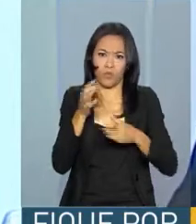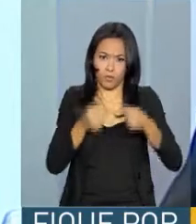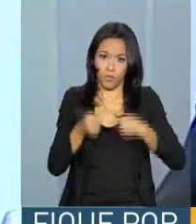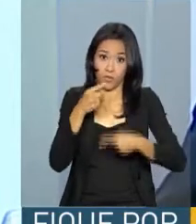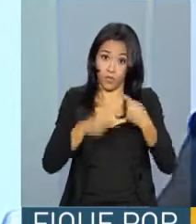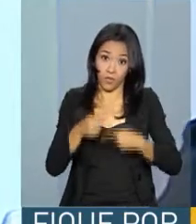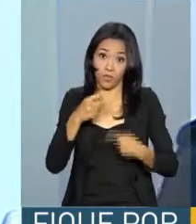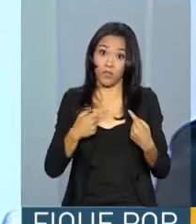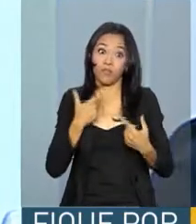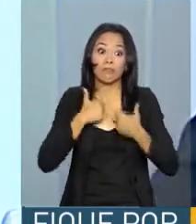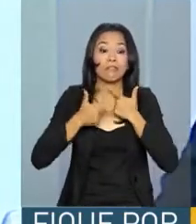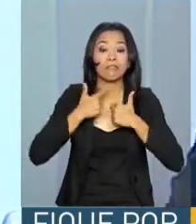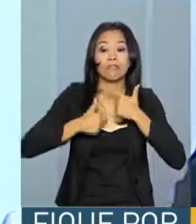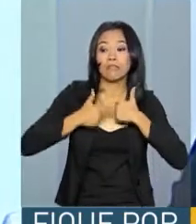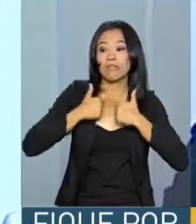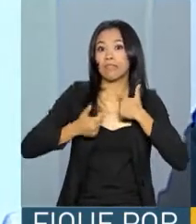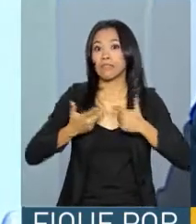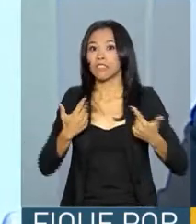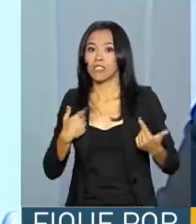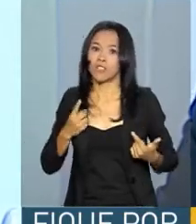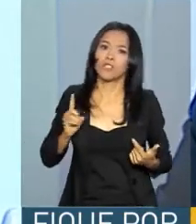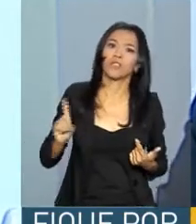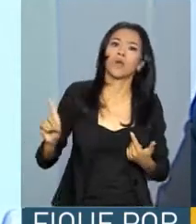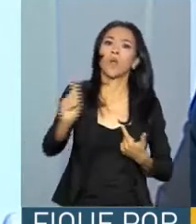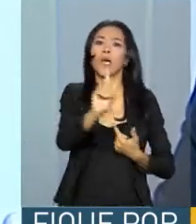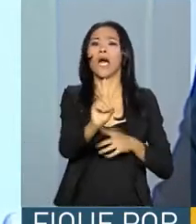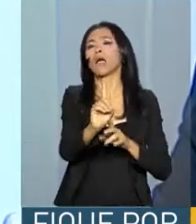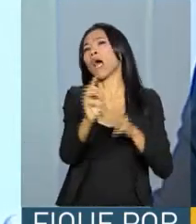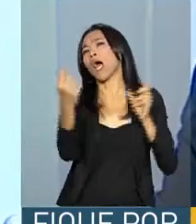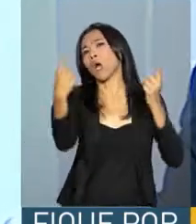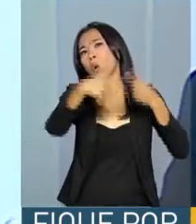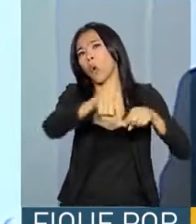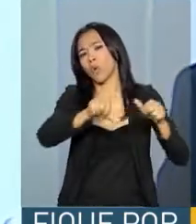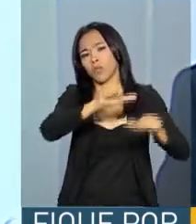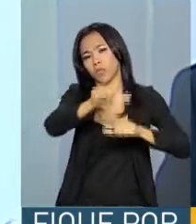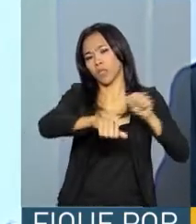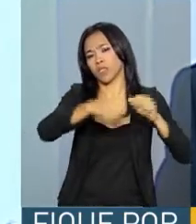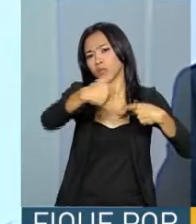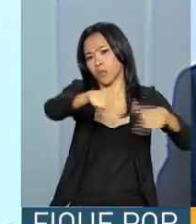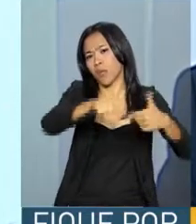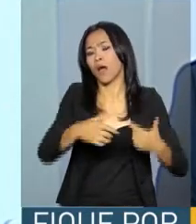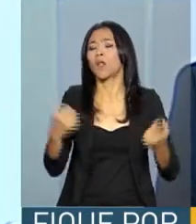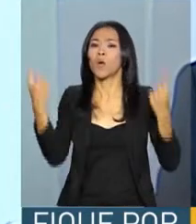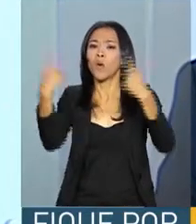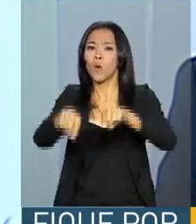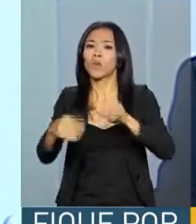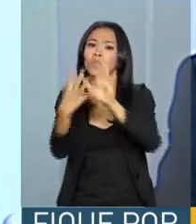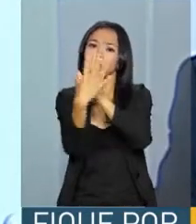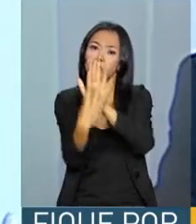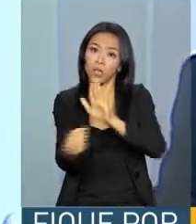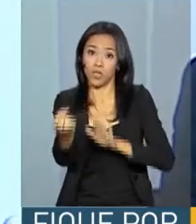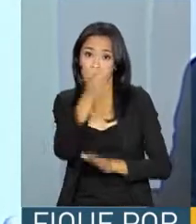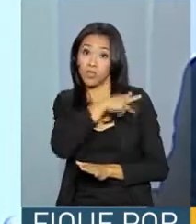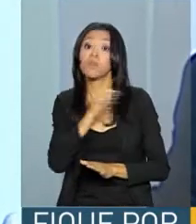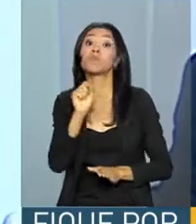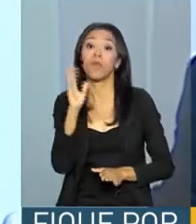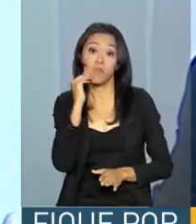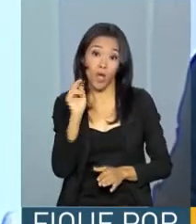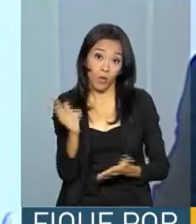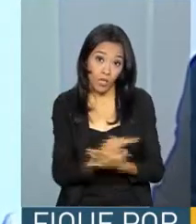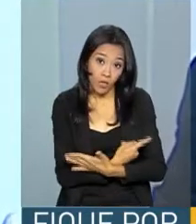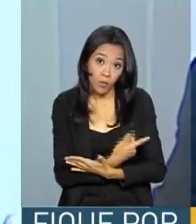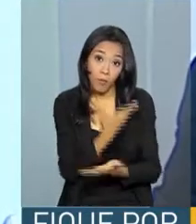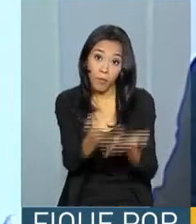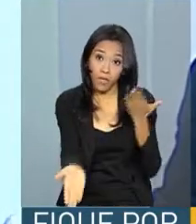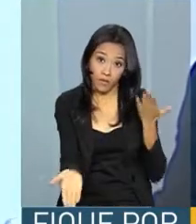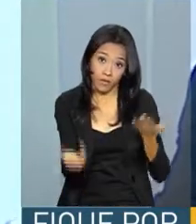na ânsia eleitoral se colocaram, por exemplo, contra a reforma trabalhista, contra a reforma do ensino médio. Sabe o que aconteceu? Perderam